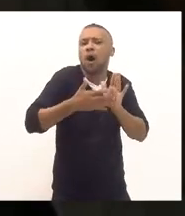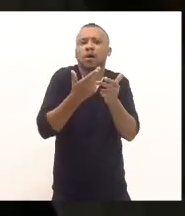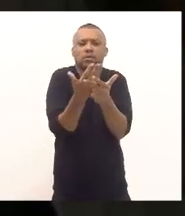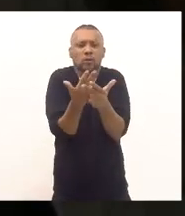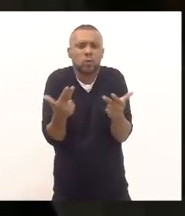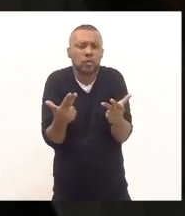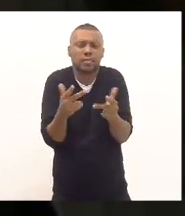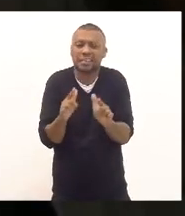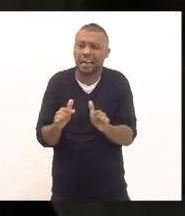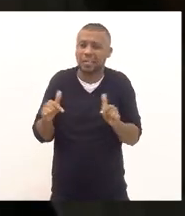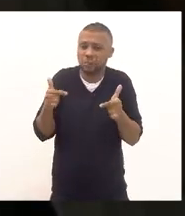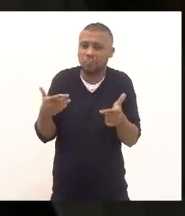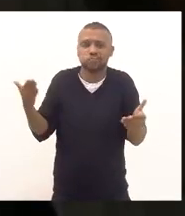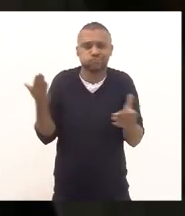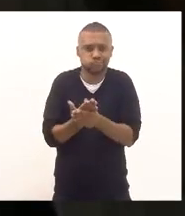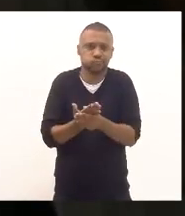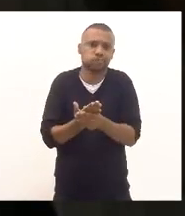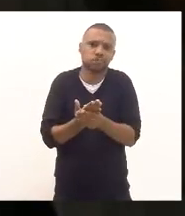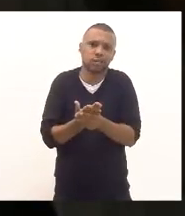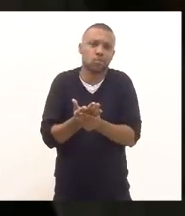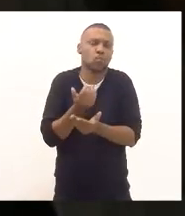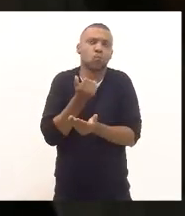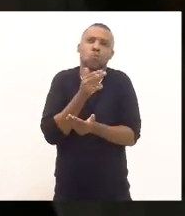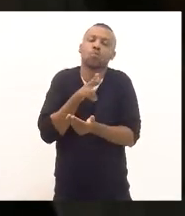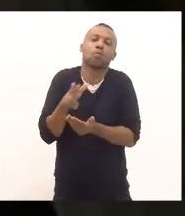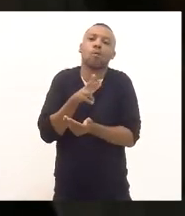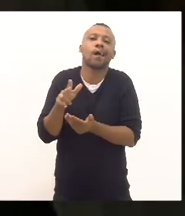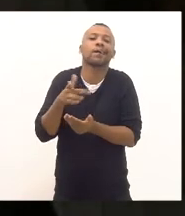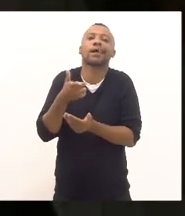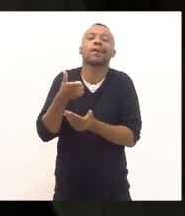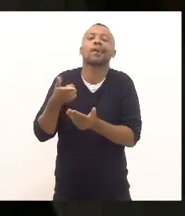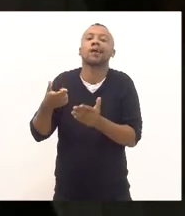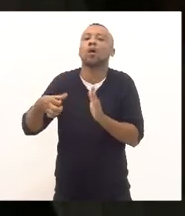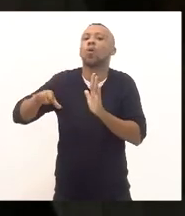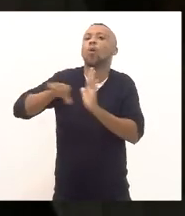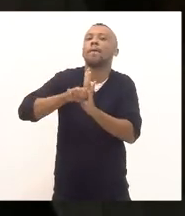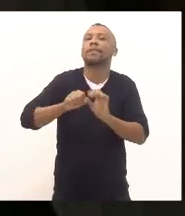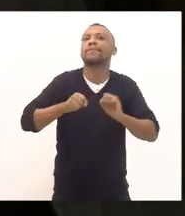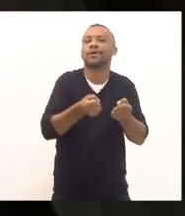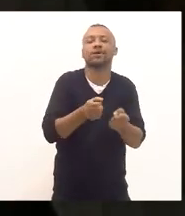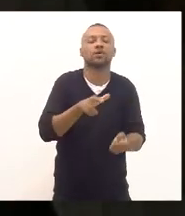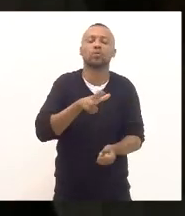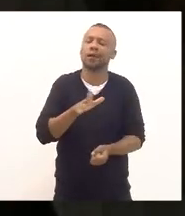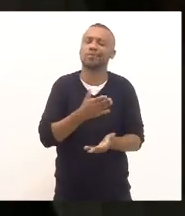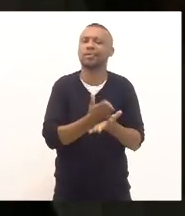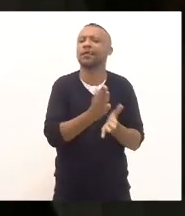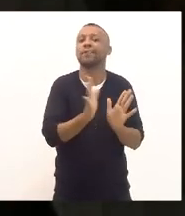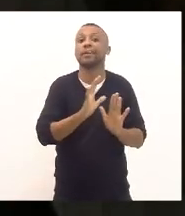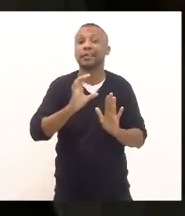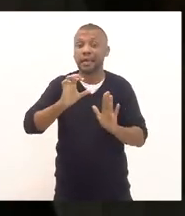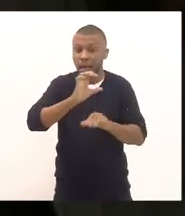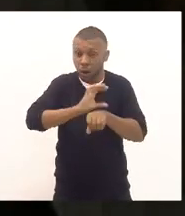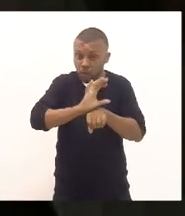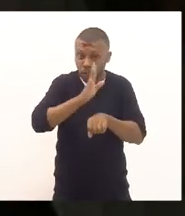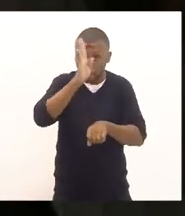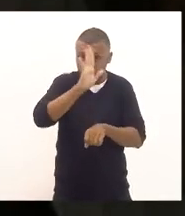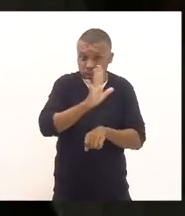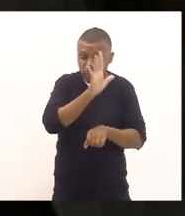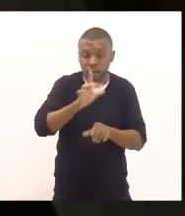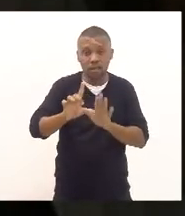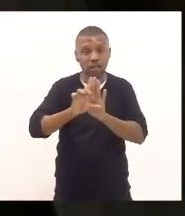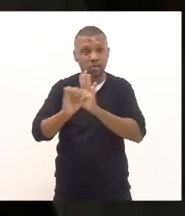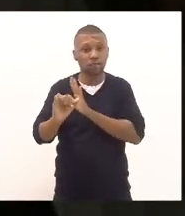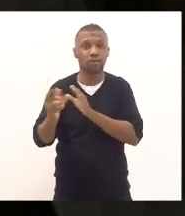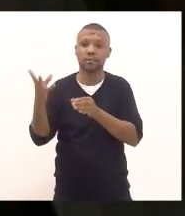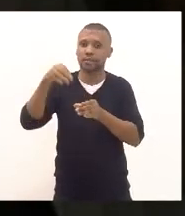atitude esse tipo de ação porque não se trata de defender Quem comete crimes Quem comete crimes ou a Constituição Brasileira EA legislação